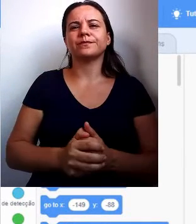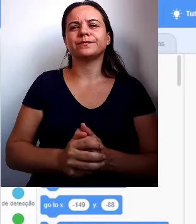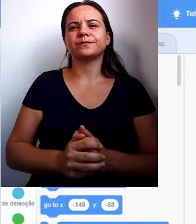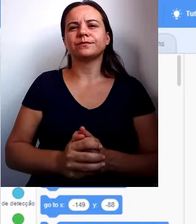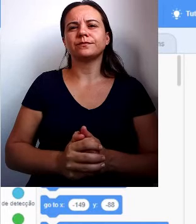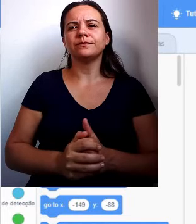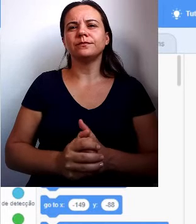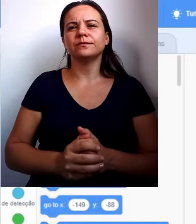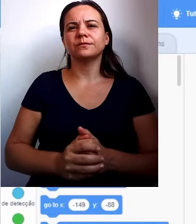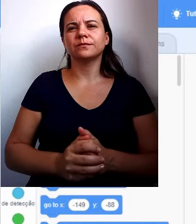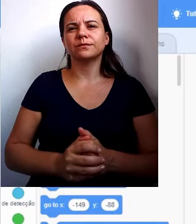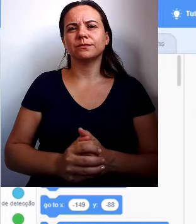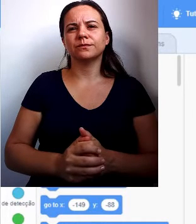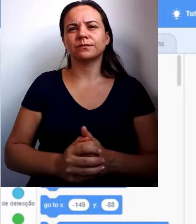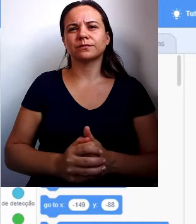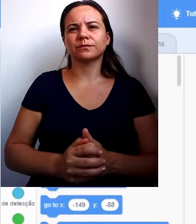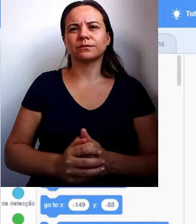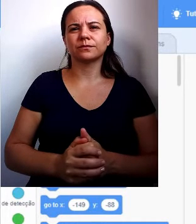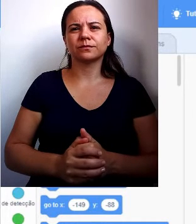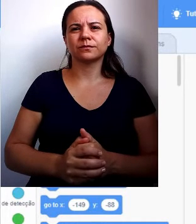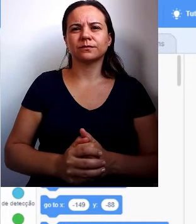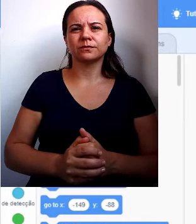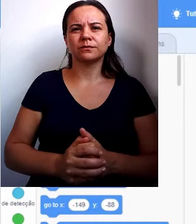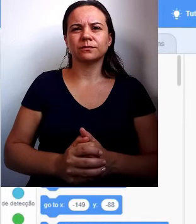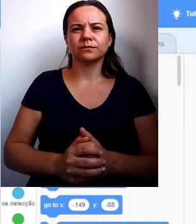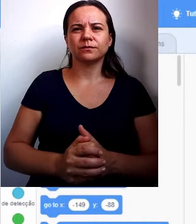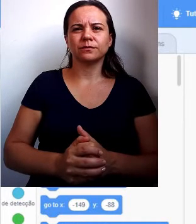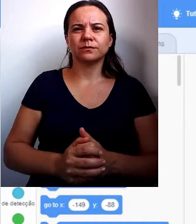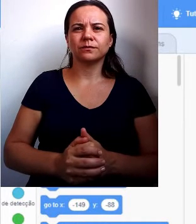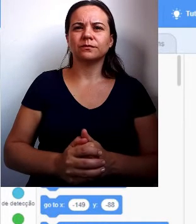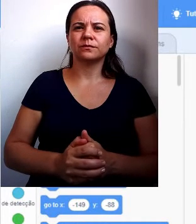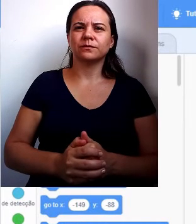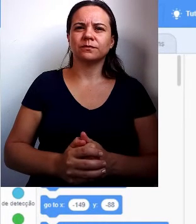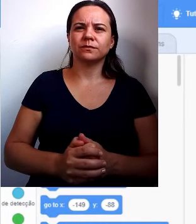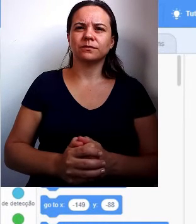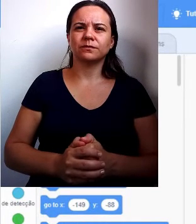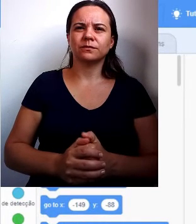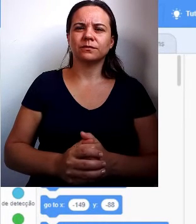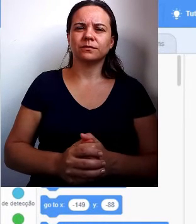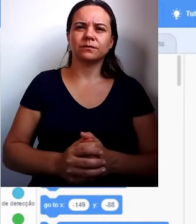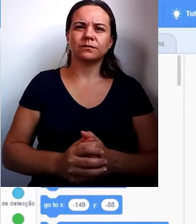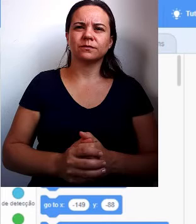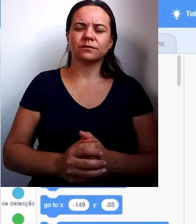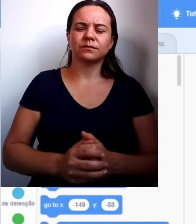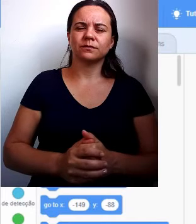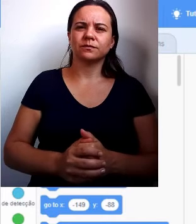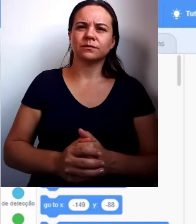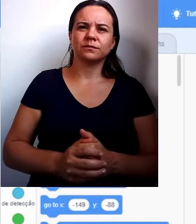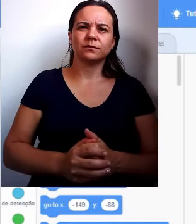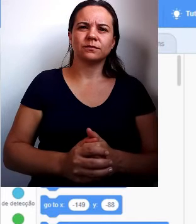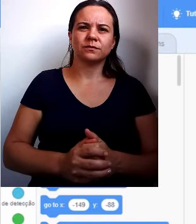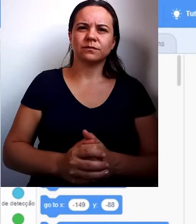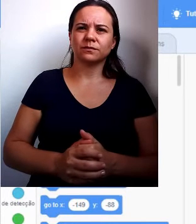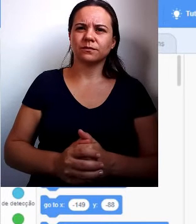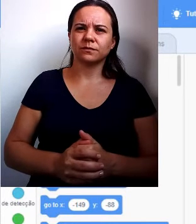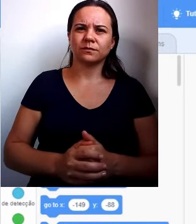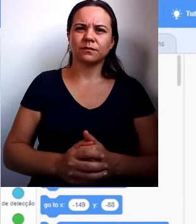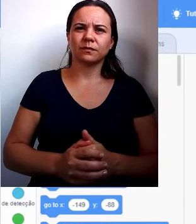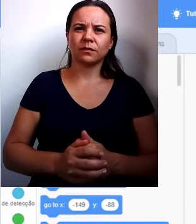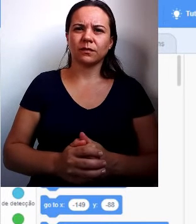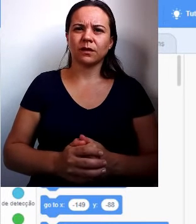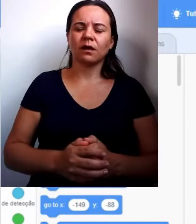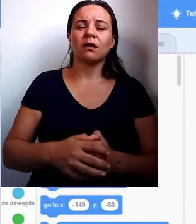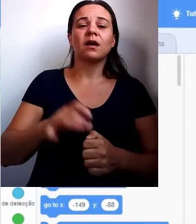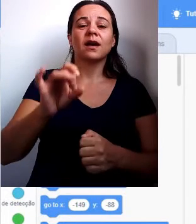A partir desse momento, ele vai acionar um contador aqui, né? Que cada vez que ele passar nesse contador aqui,